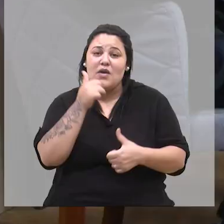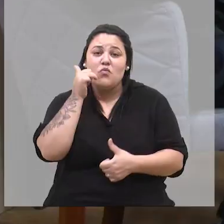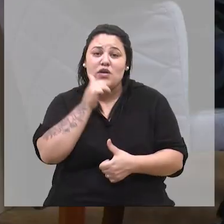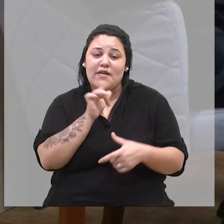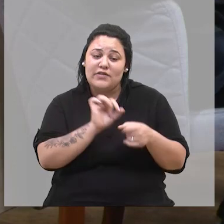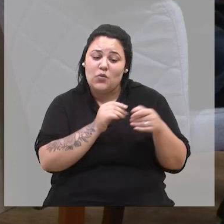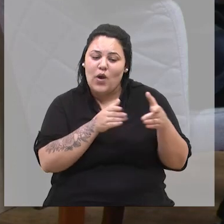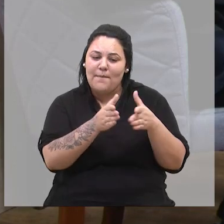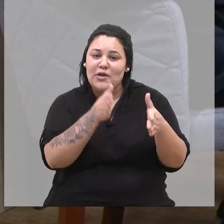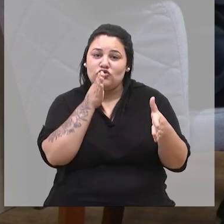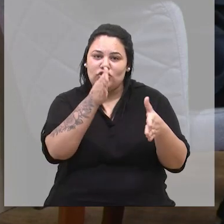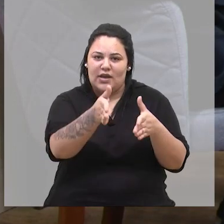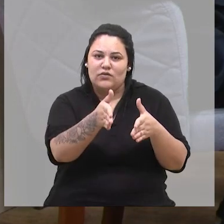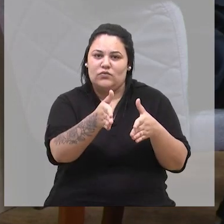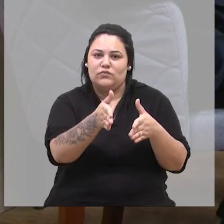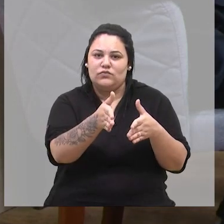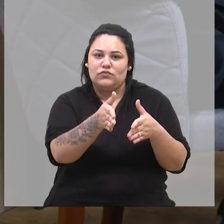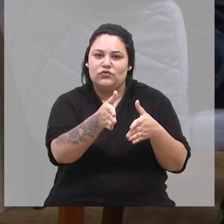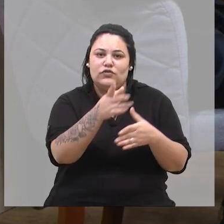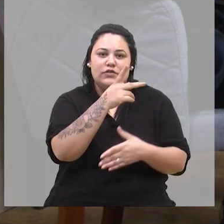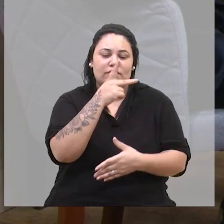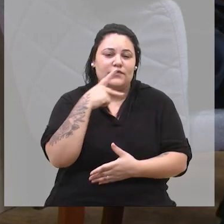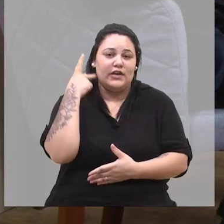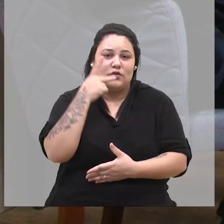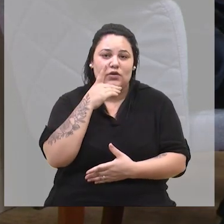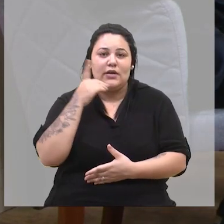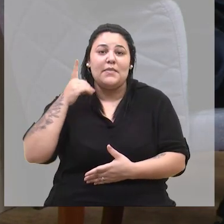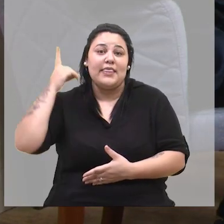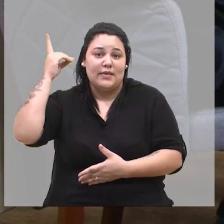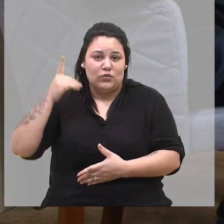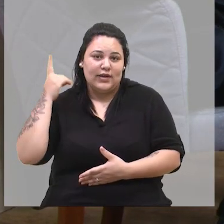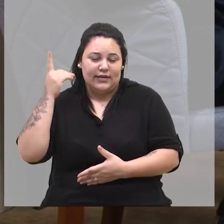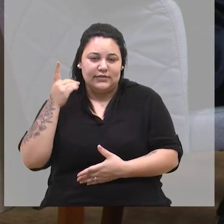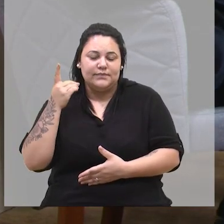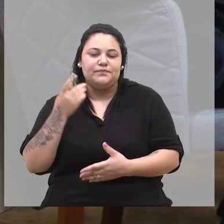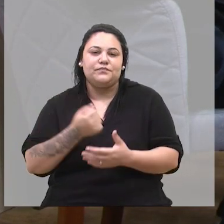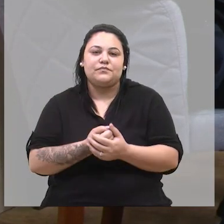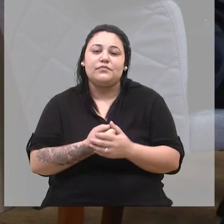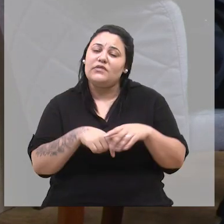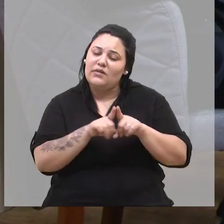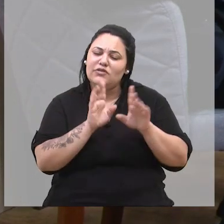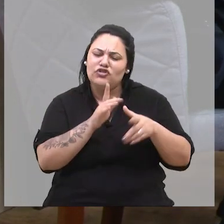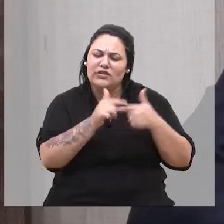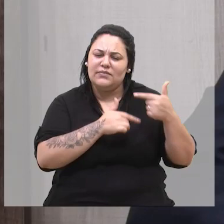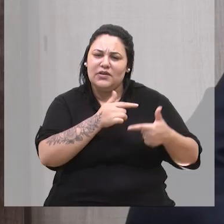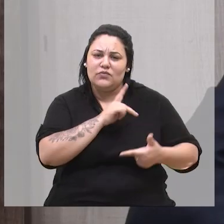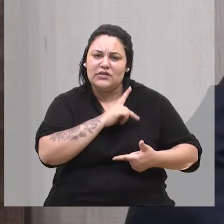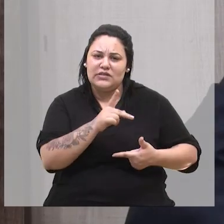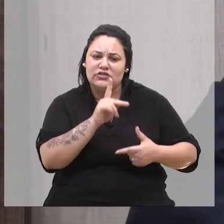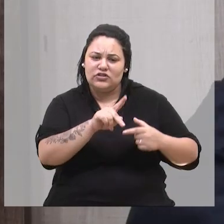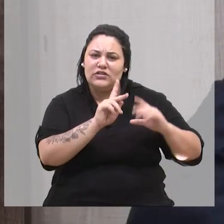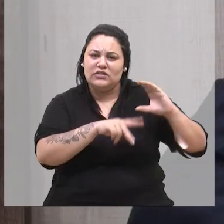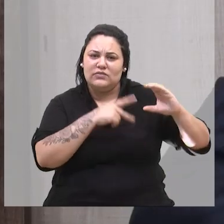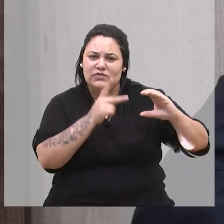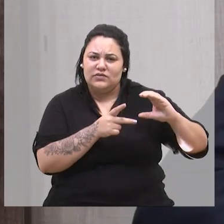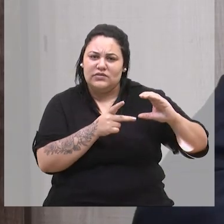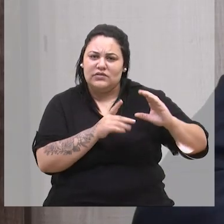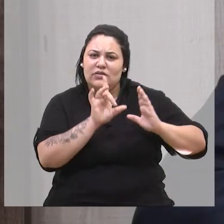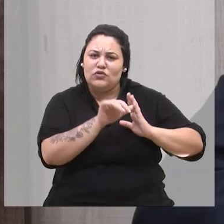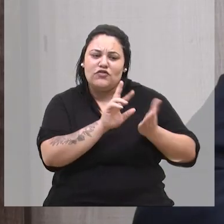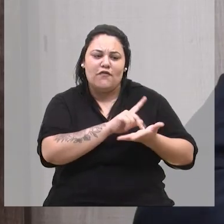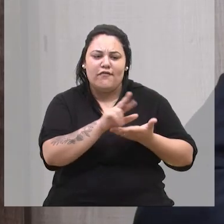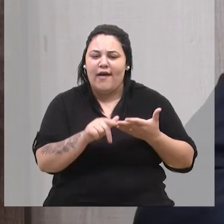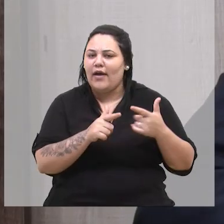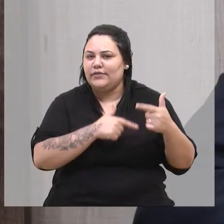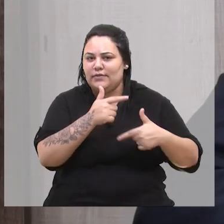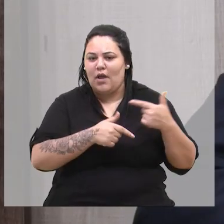a fazer esse caminho direto. Ela que foi recentemente presidente da casa, inclusive depois de longas legislaturas na